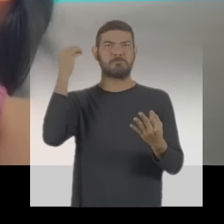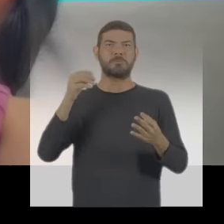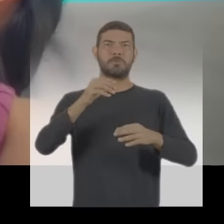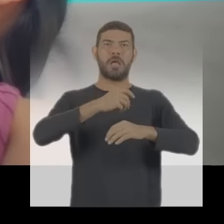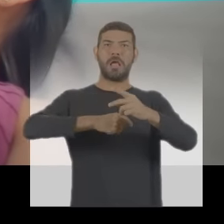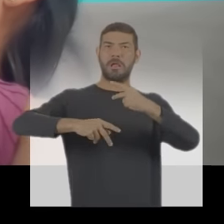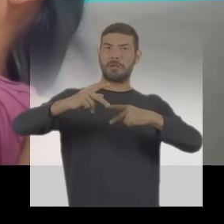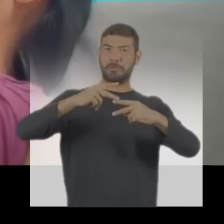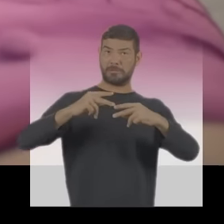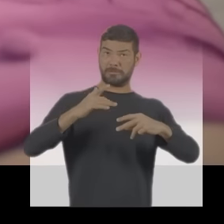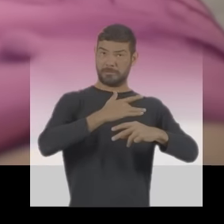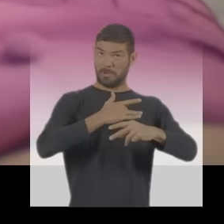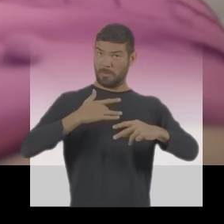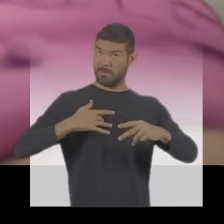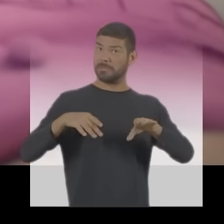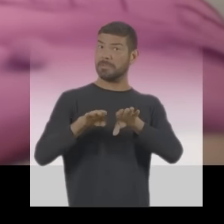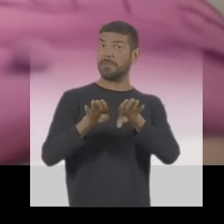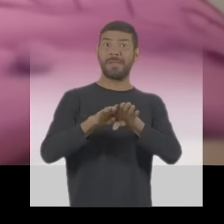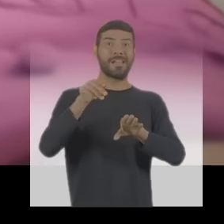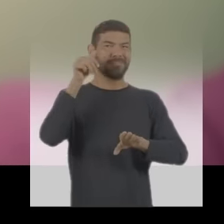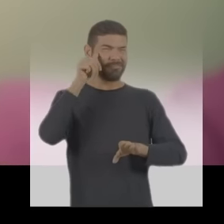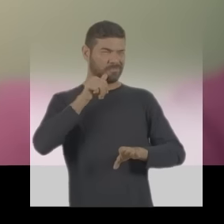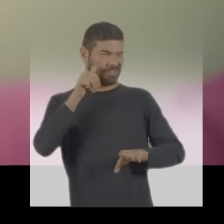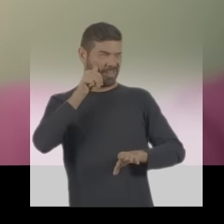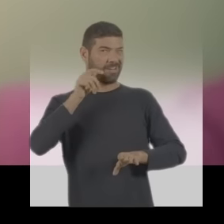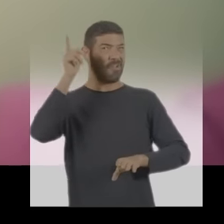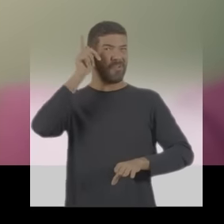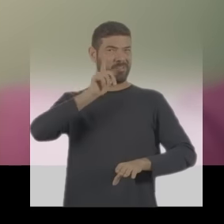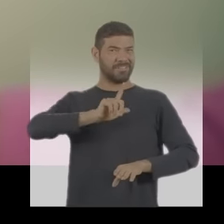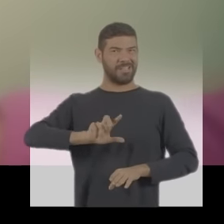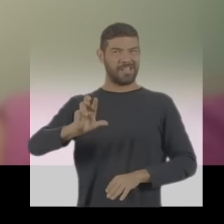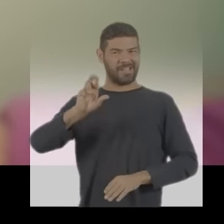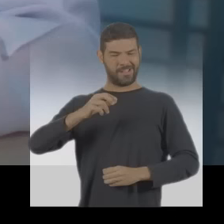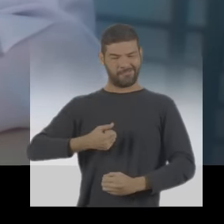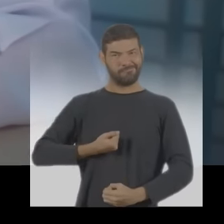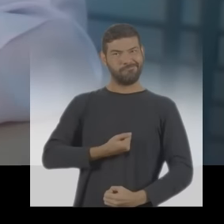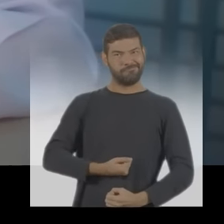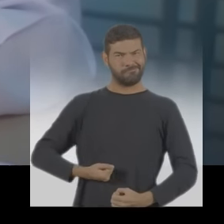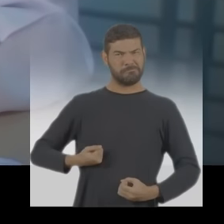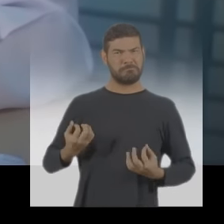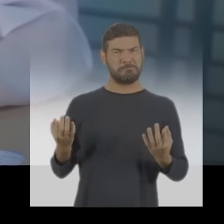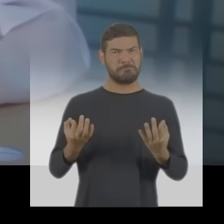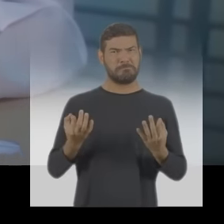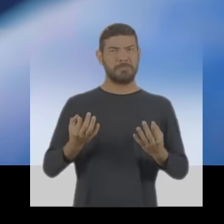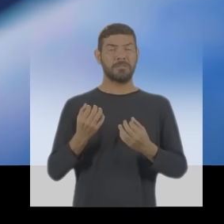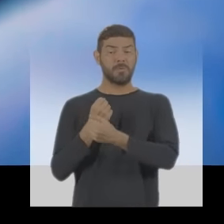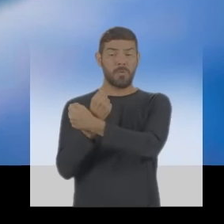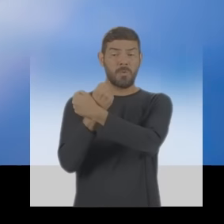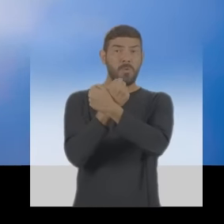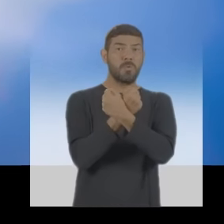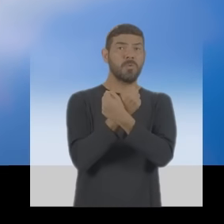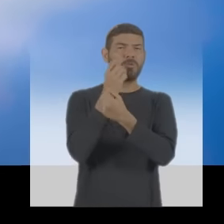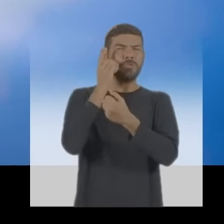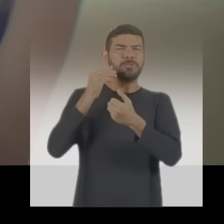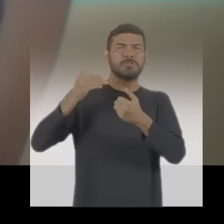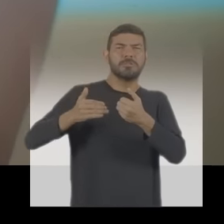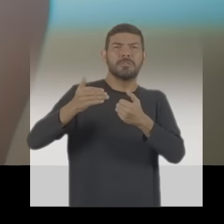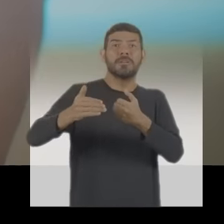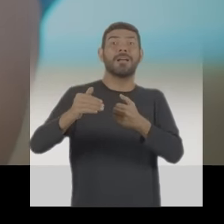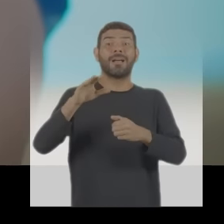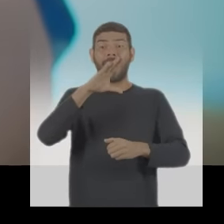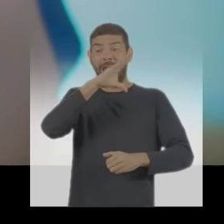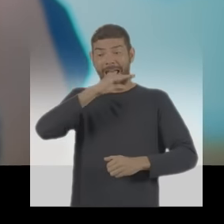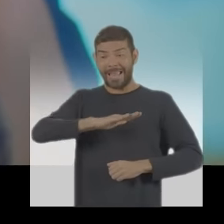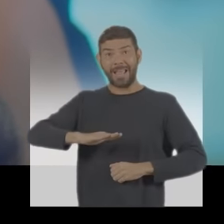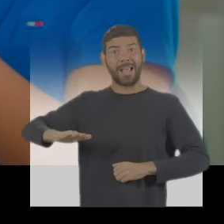Uma conquista das mulheres que podem realizar um pré-natal de qualidade. Podem manter o exame preventivo em dia. Uma